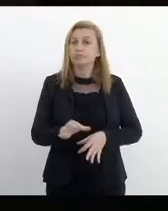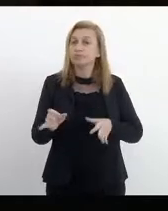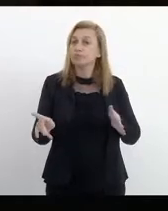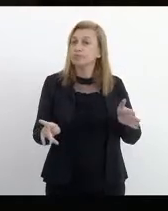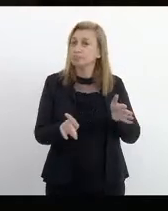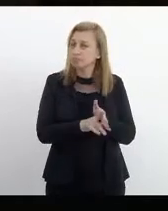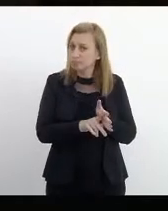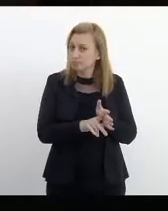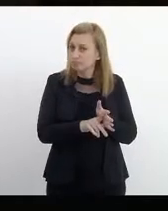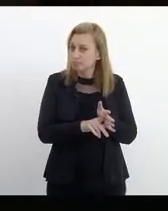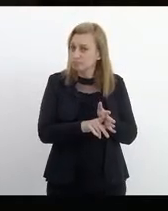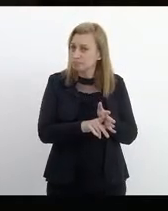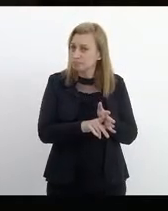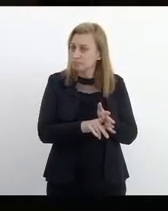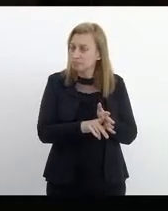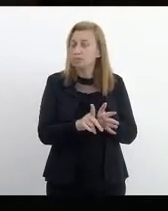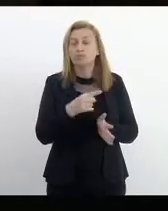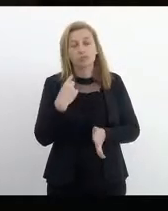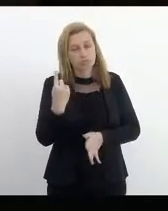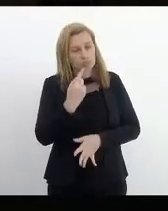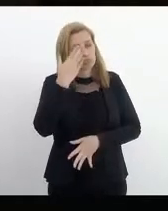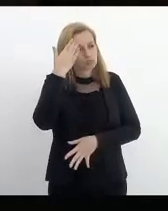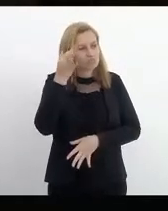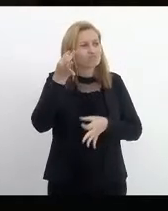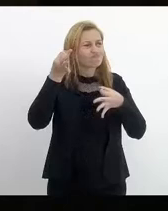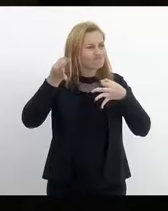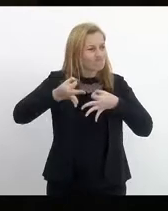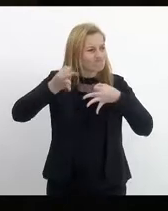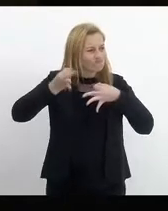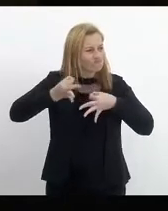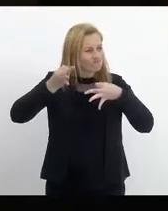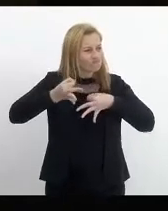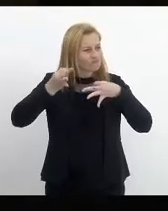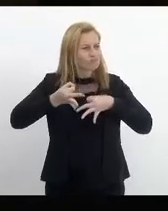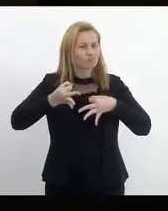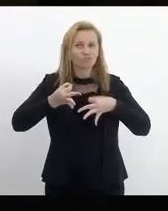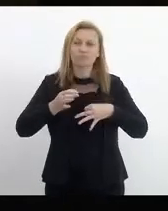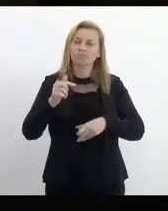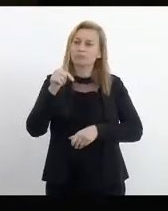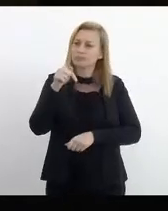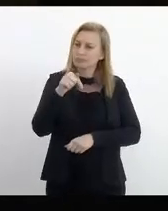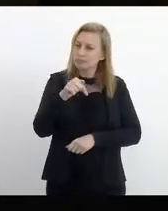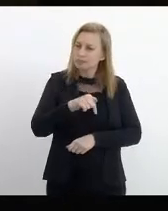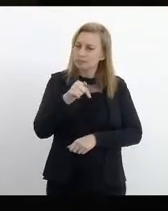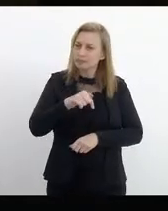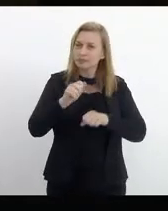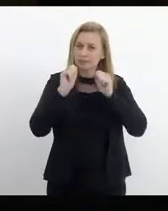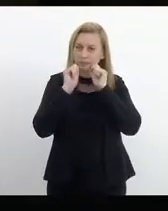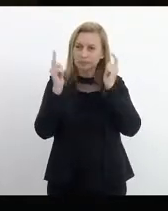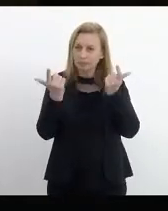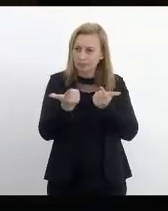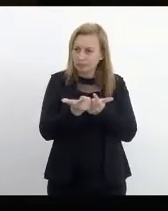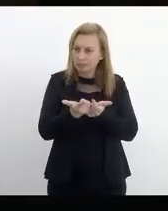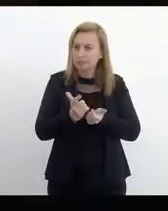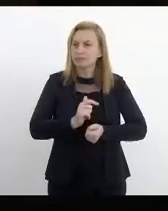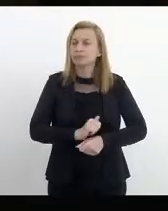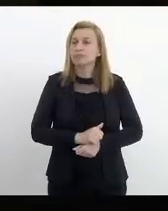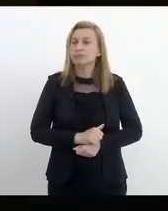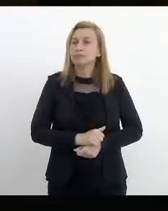projetos que nós sabemos perfeitamente aqui nesta Assembleia